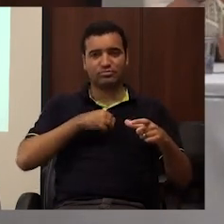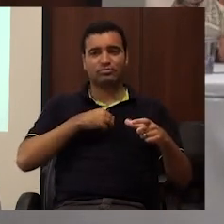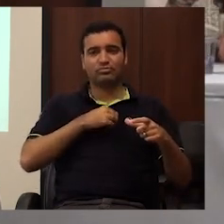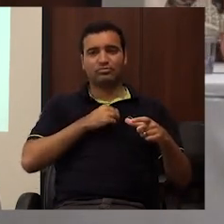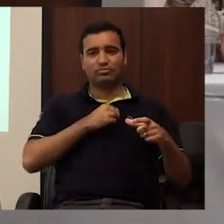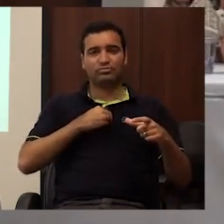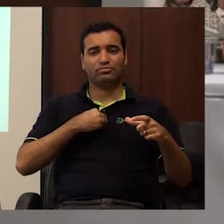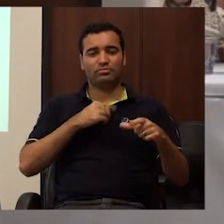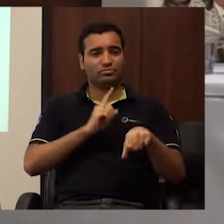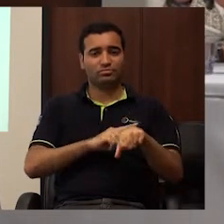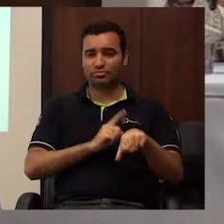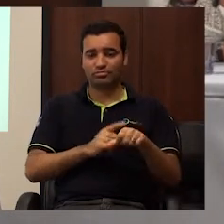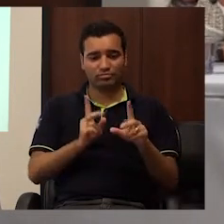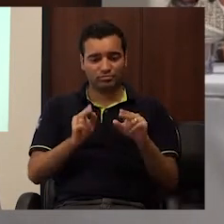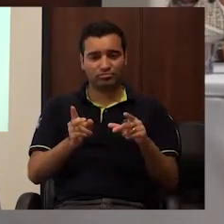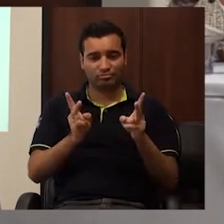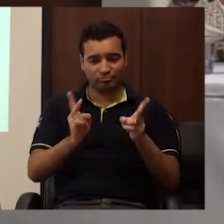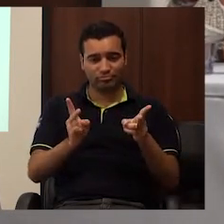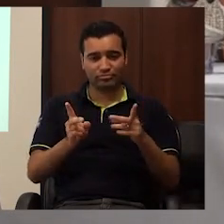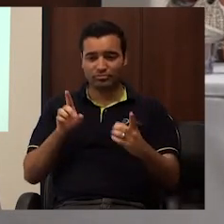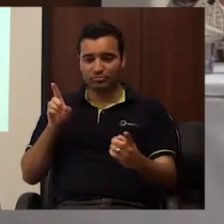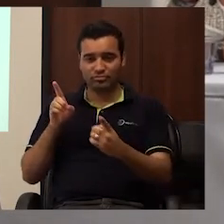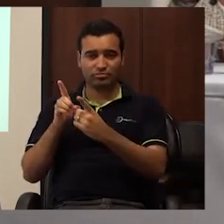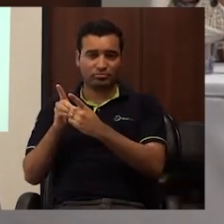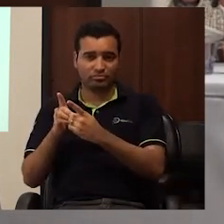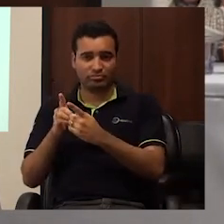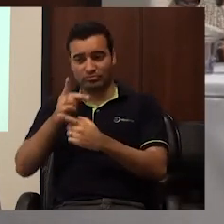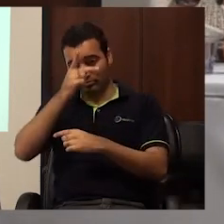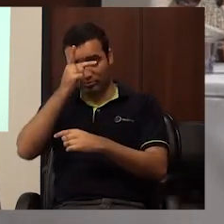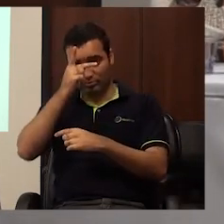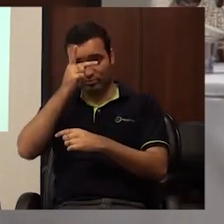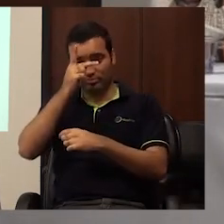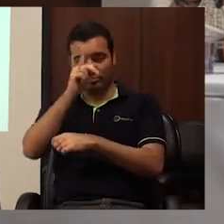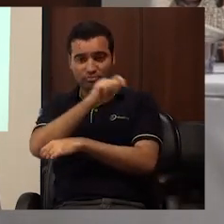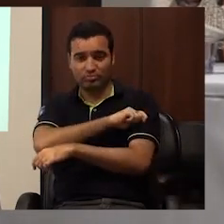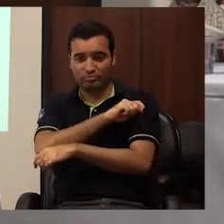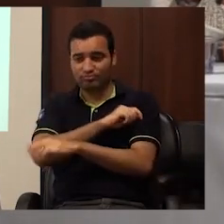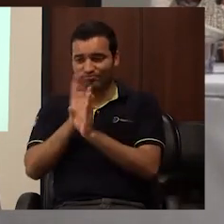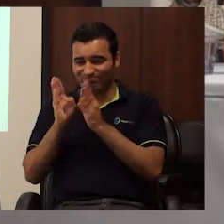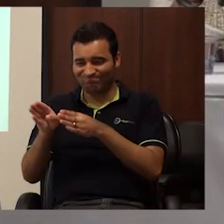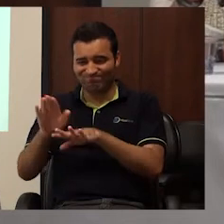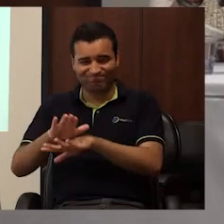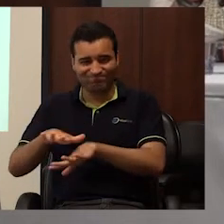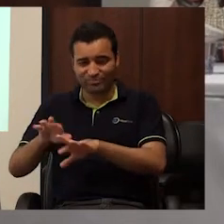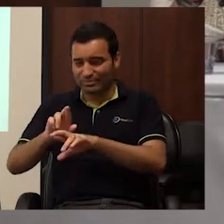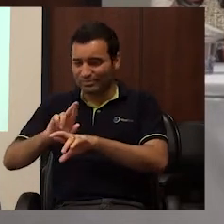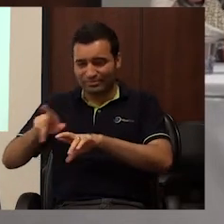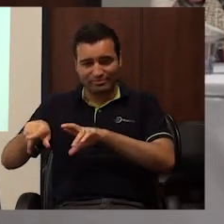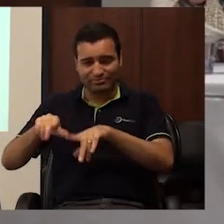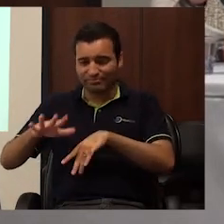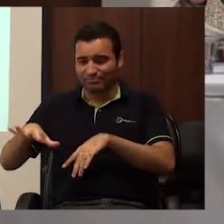e no mesmo tempo, muitas vezes, de atender alunos com demandas tão específicas,